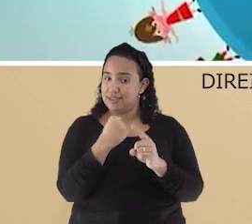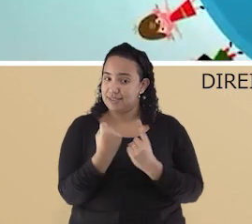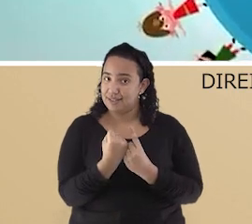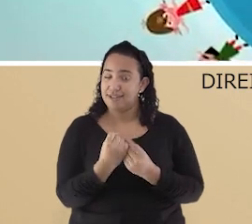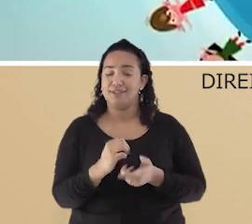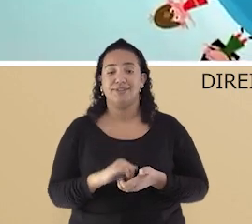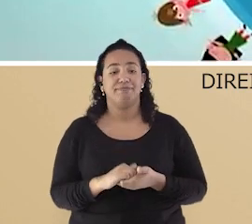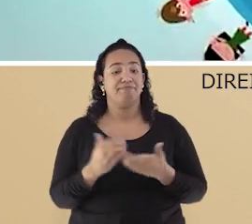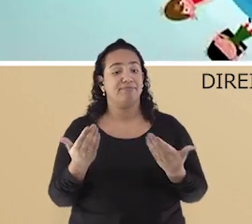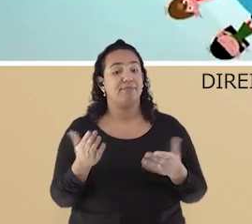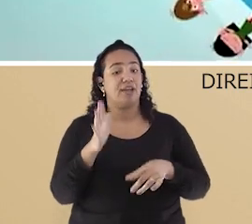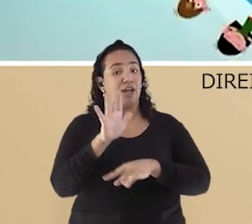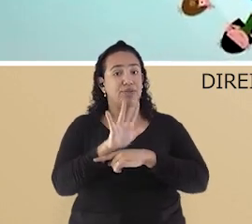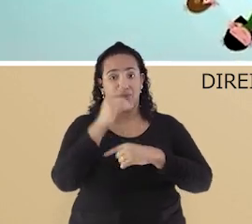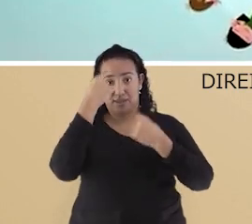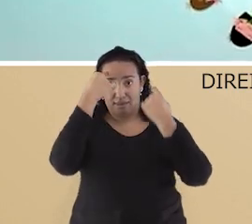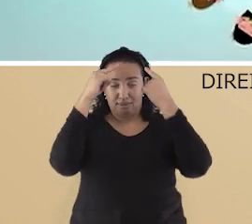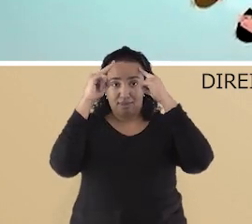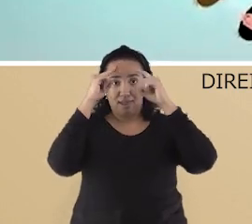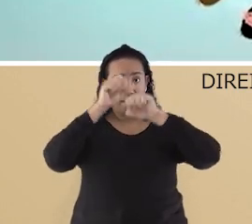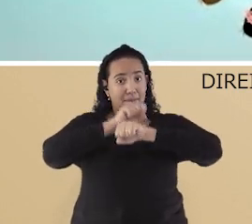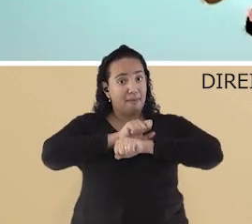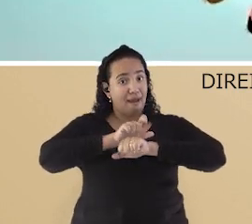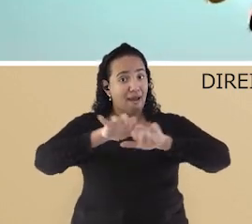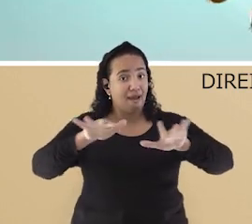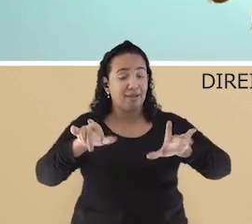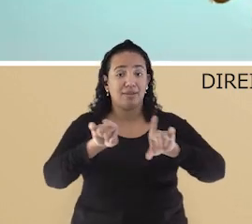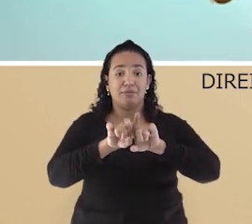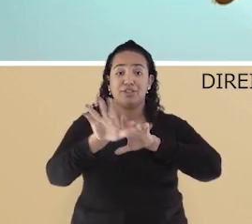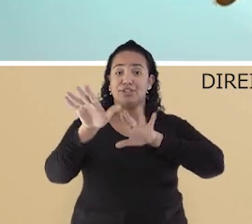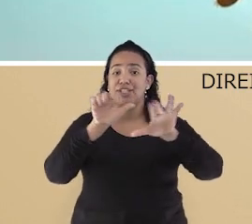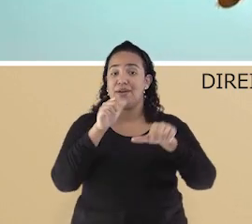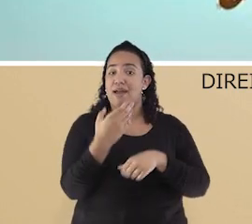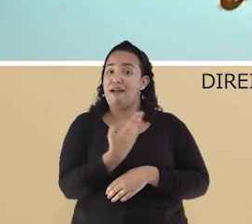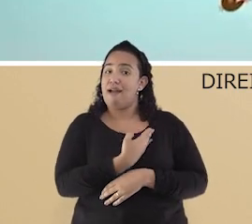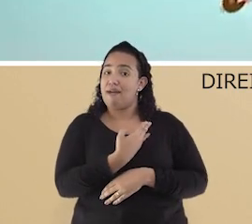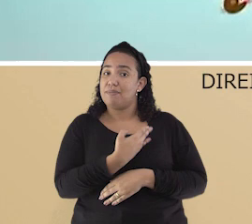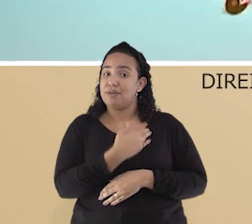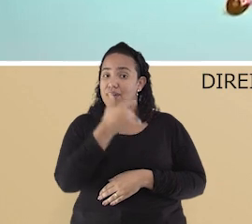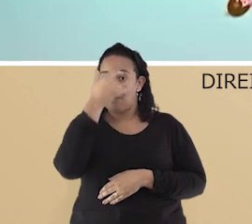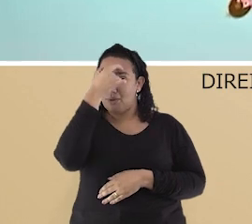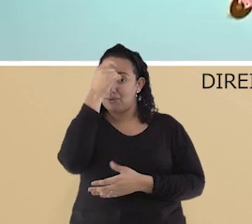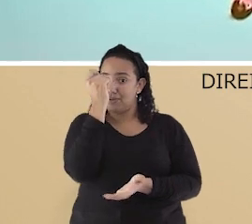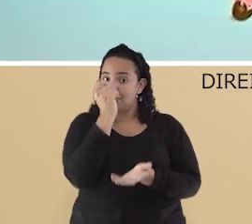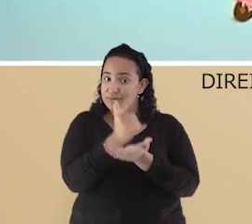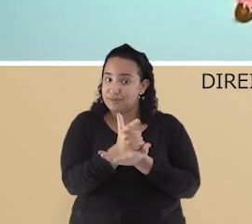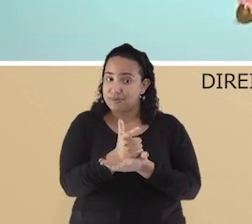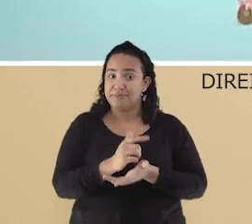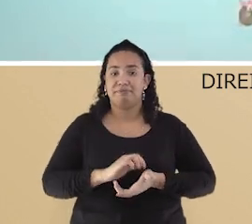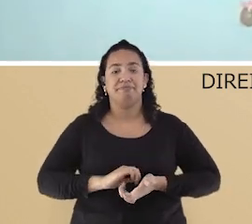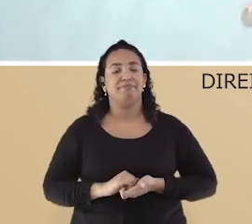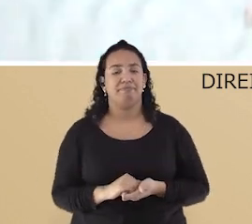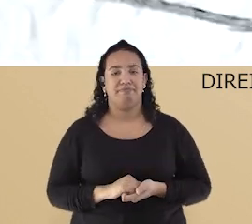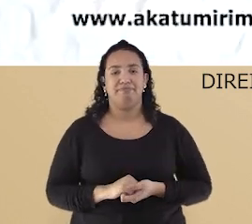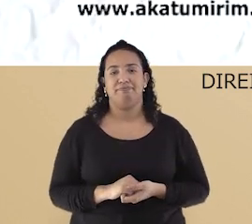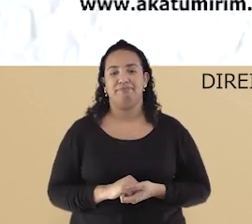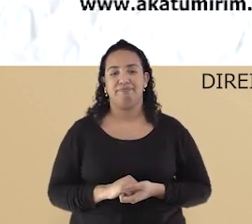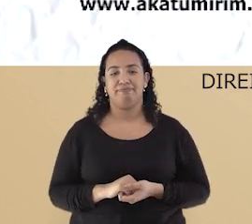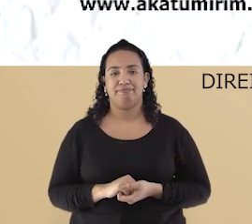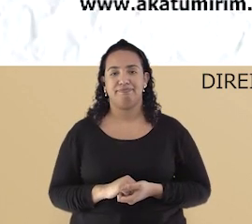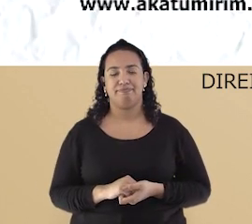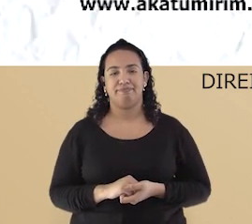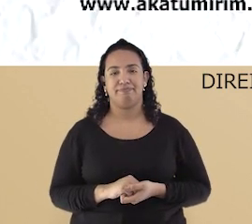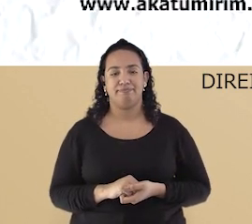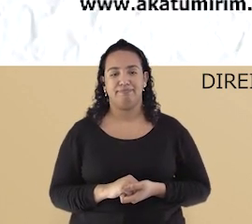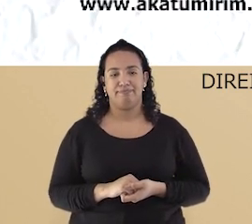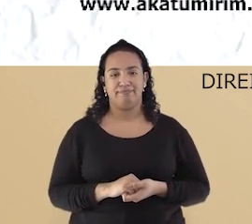sociedade. Ajude a espalhar essa ideia e trazer mais amigos para a turma dos consumidores conscientes.